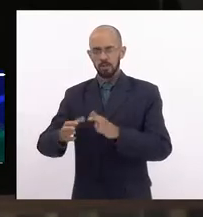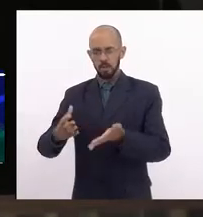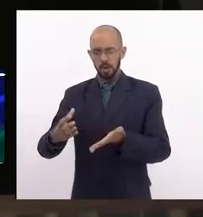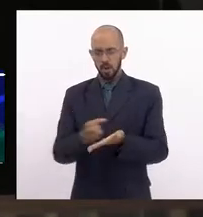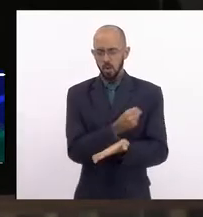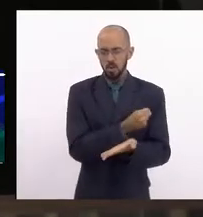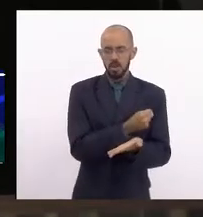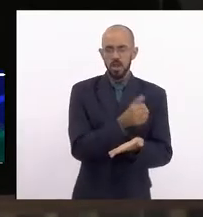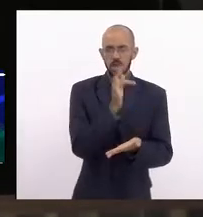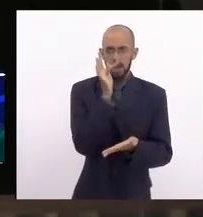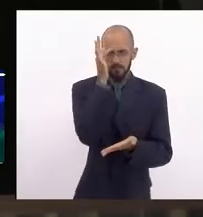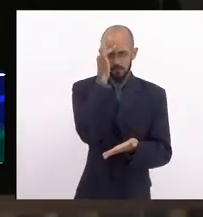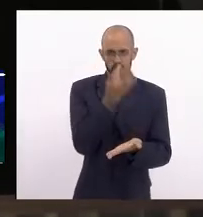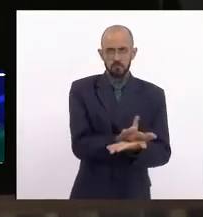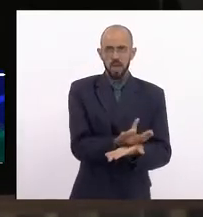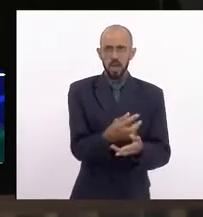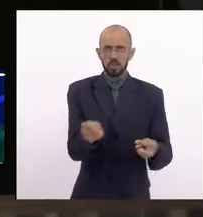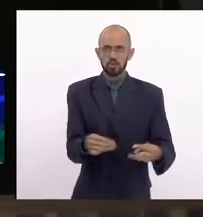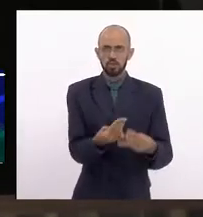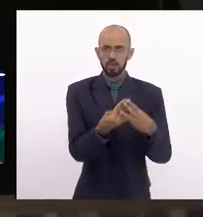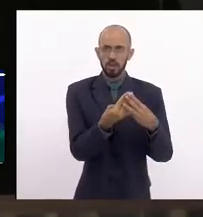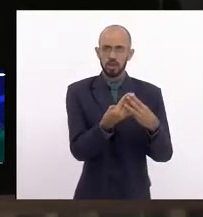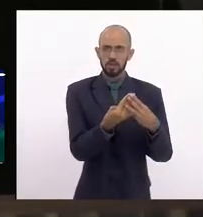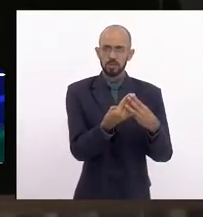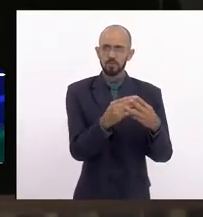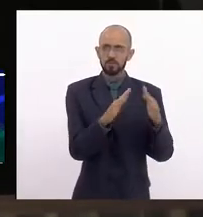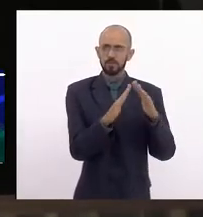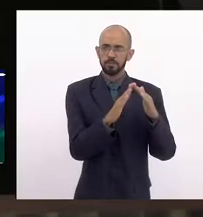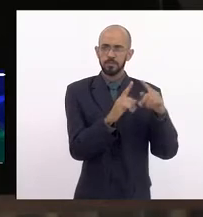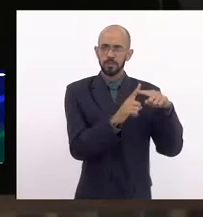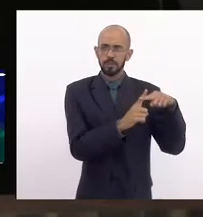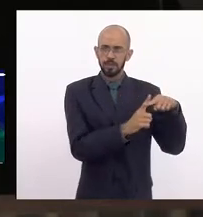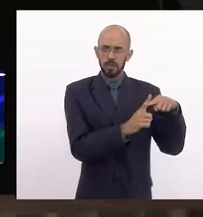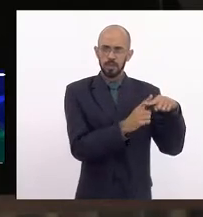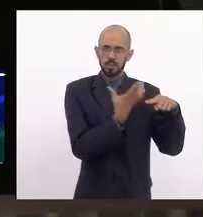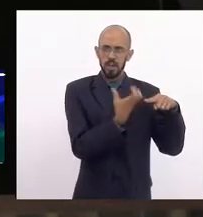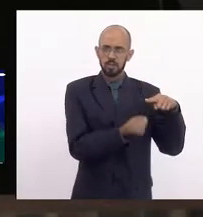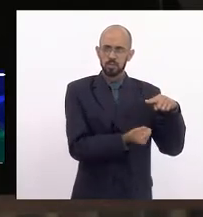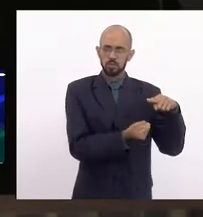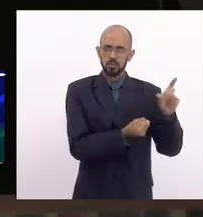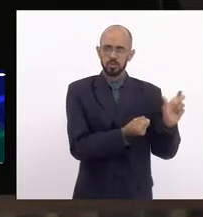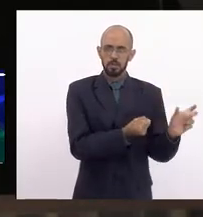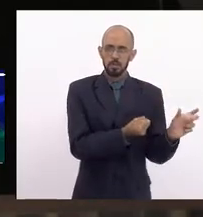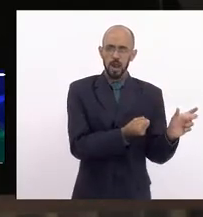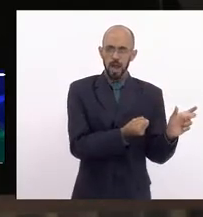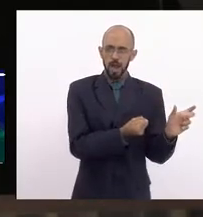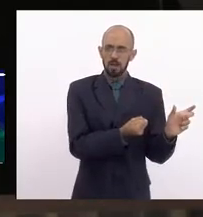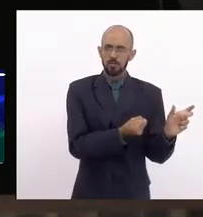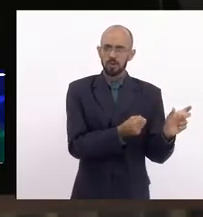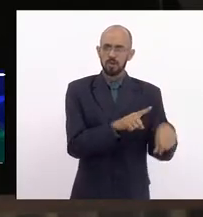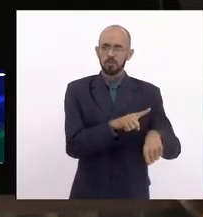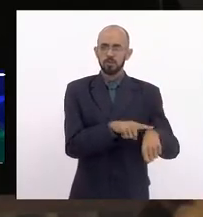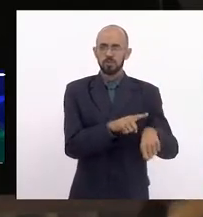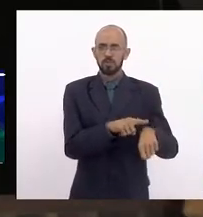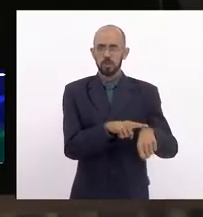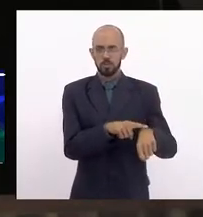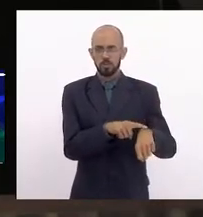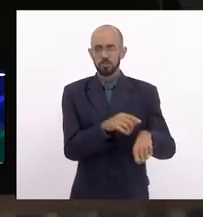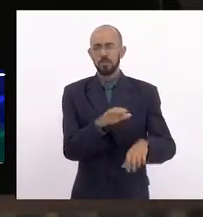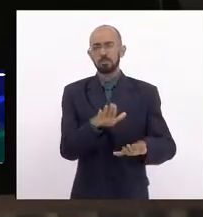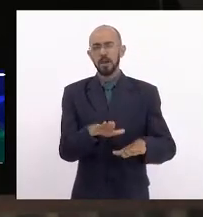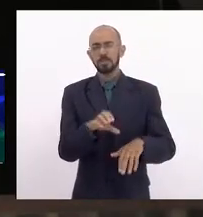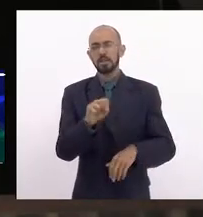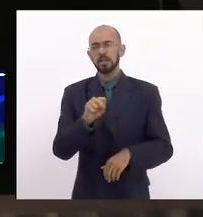Judaica a igreja assumiu a sua palavra analogicamente já são Justino por